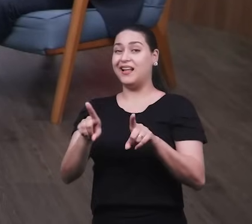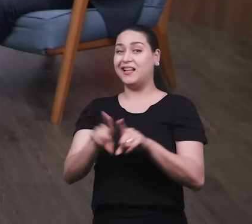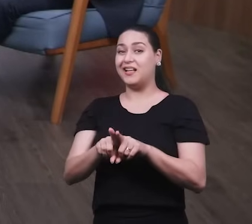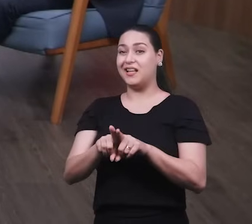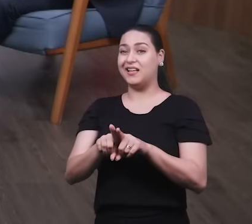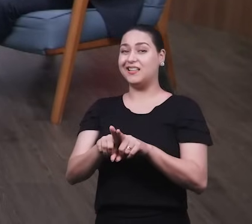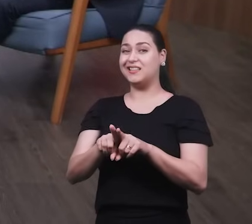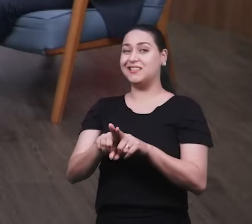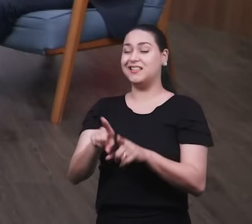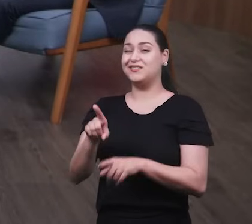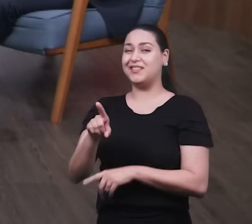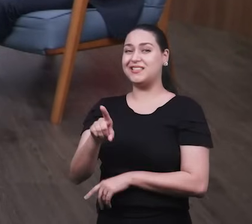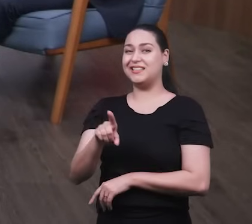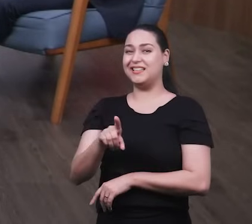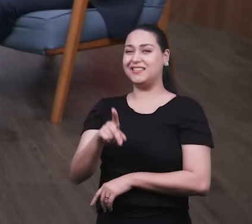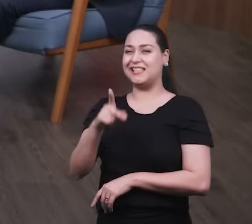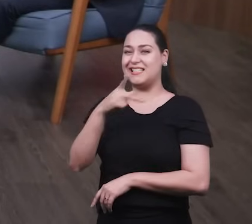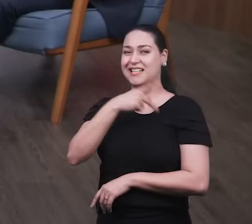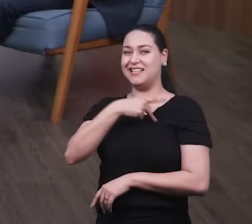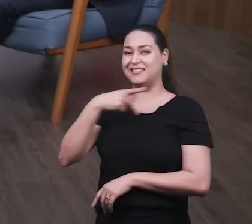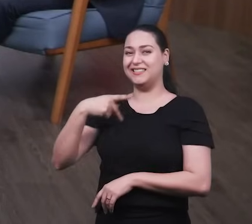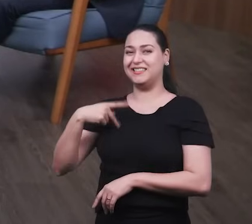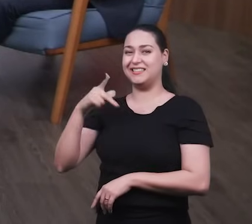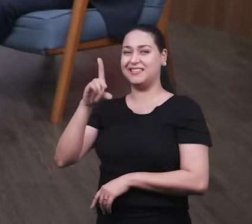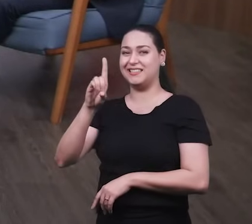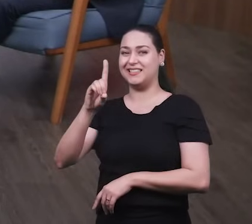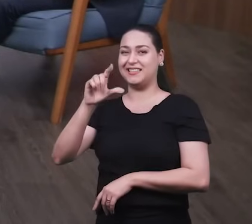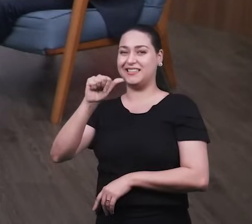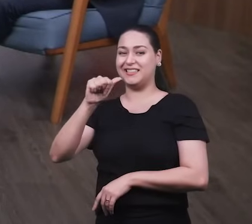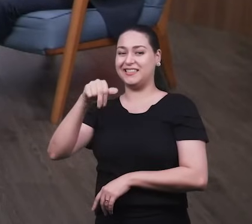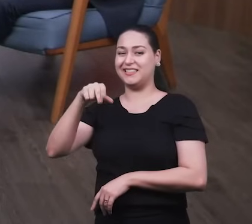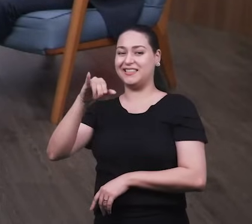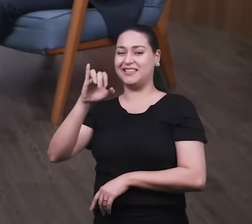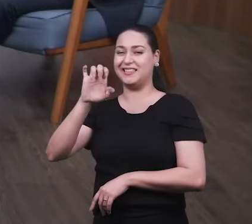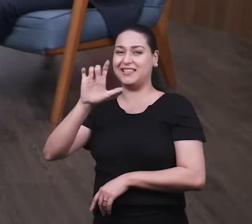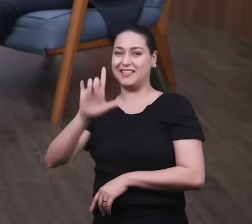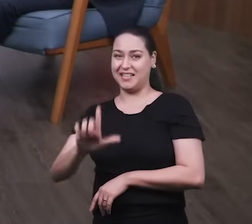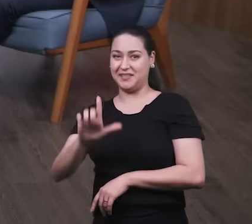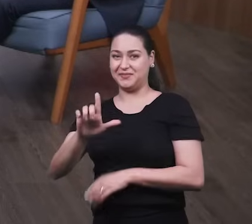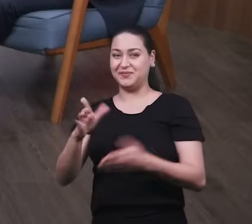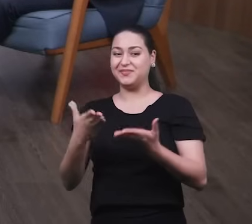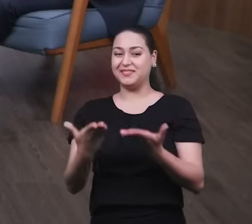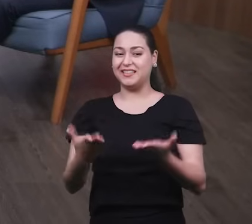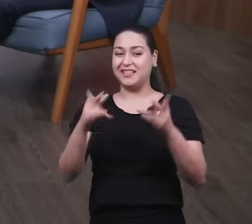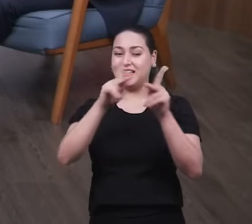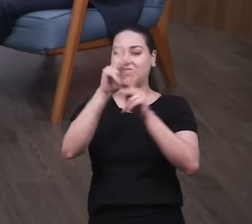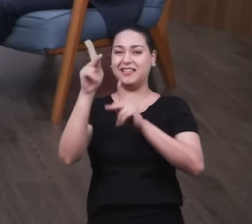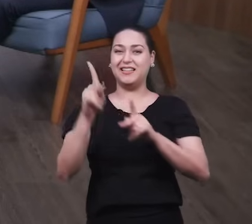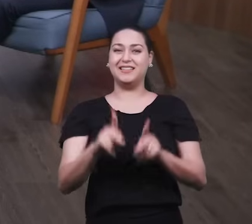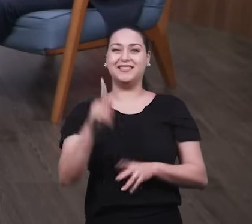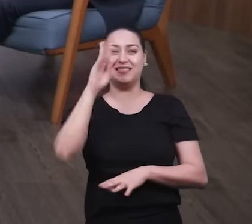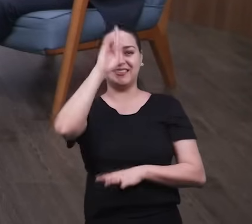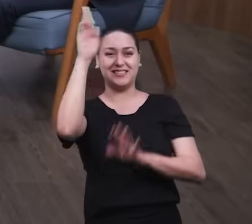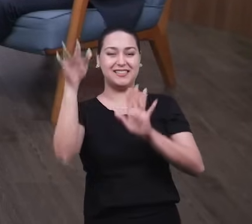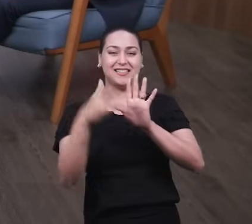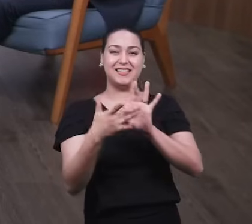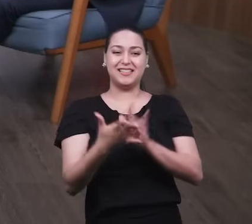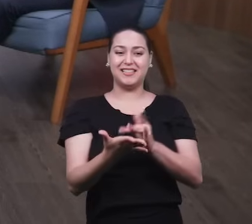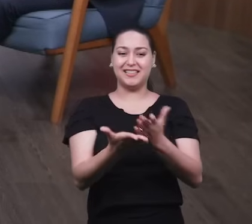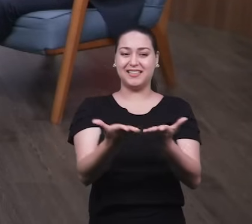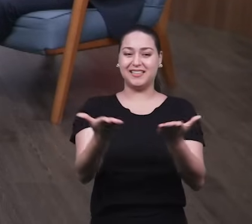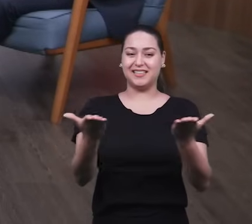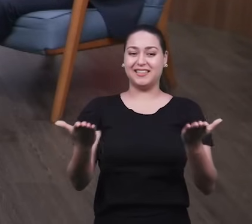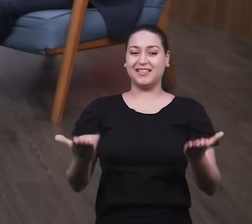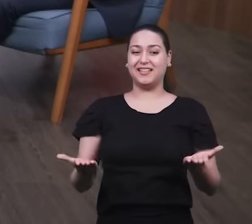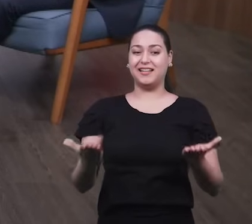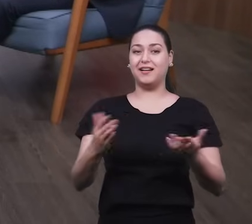já constante aqui membro, Daniel Moreira, Pai do Senhor. A paz do Senhor, a paz do Senhor a todos. Paz do Senhor Sérgio,